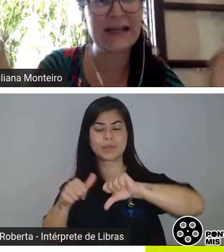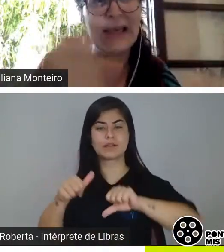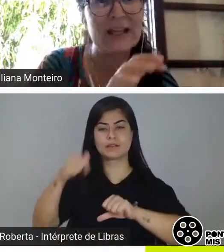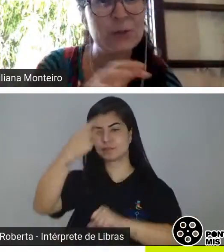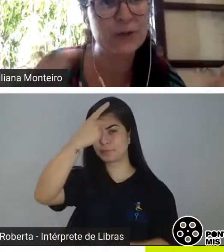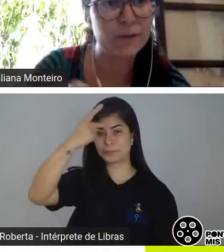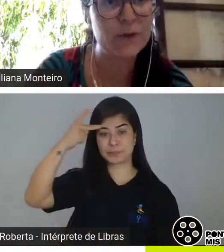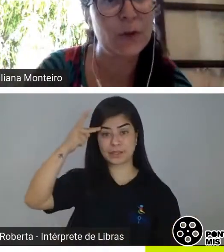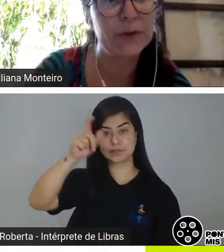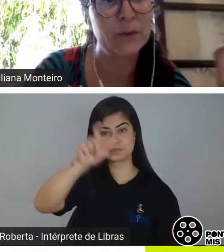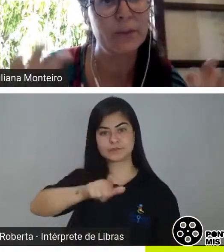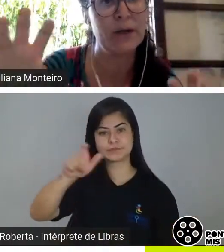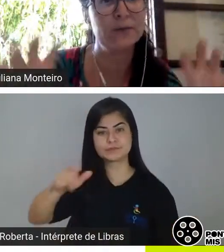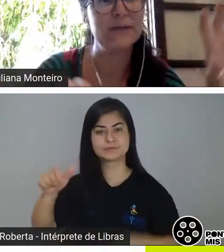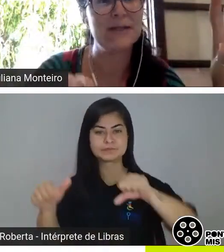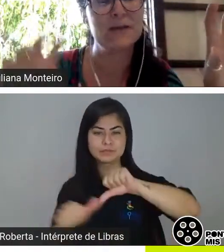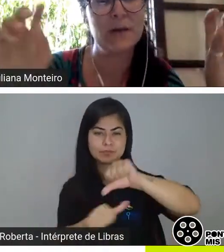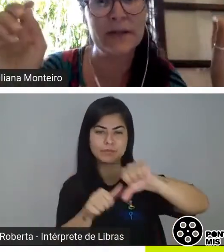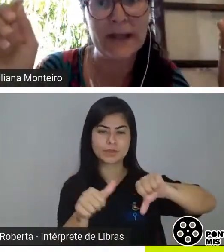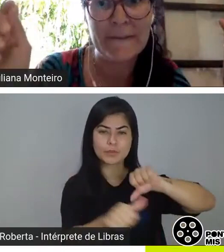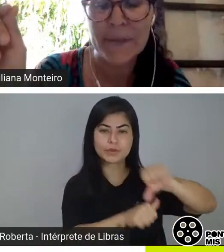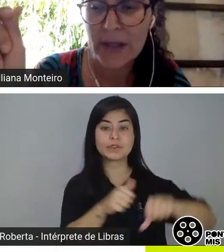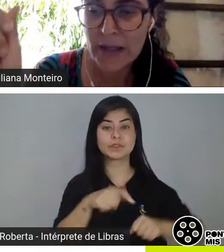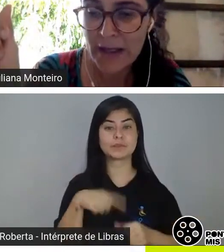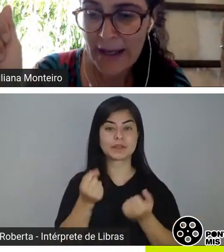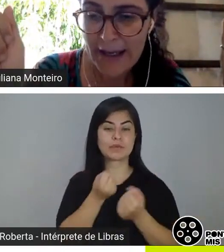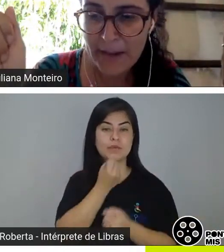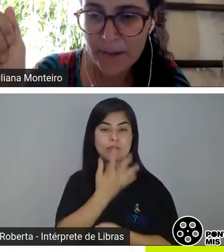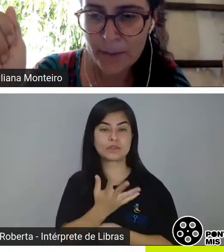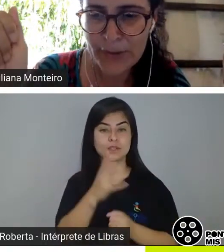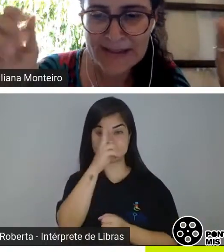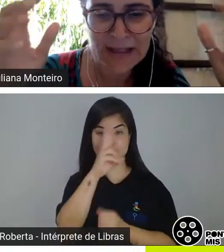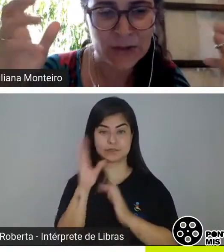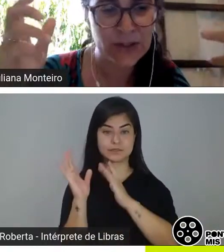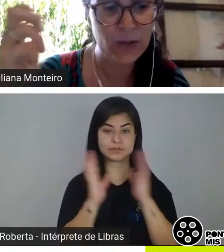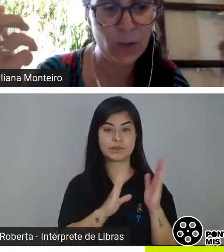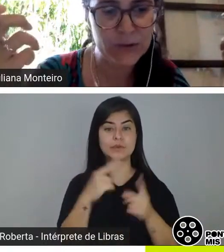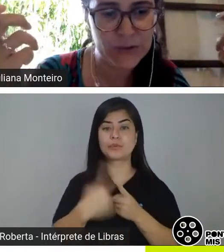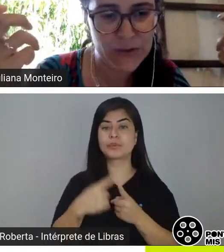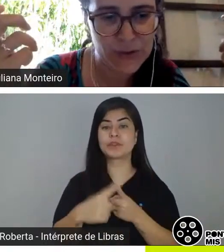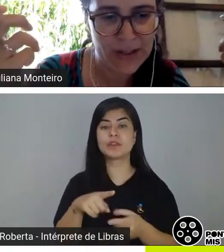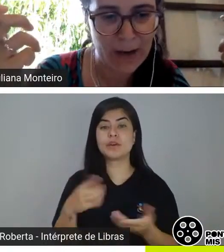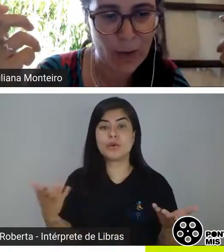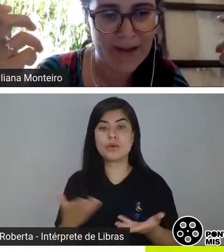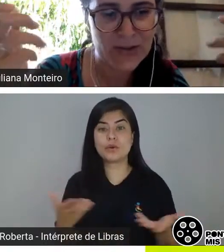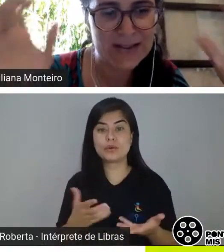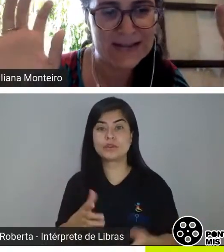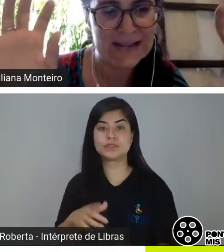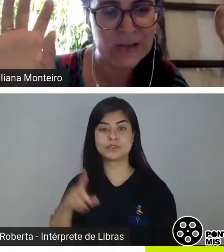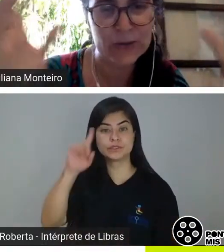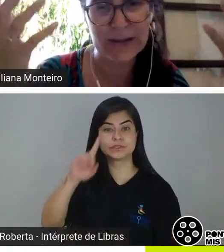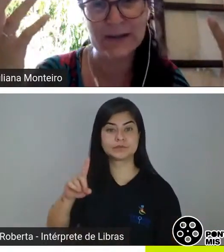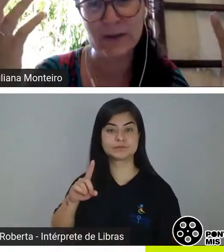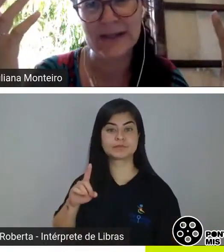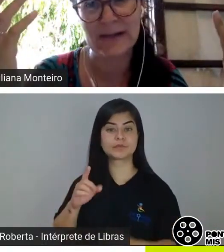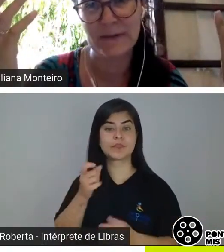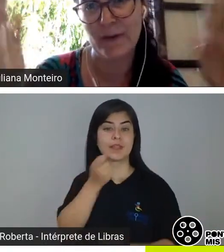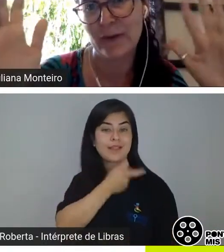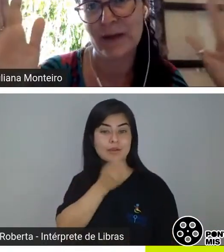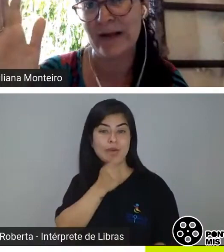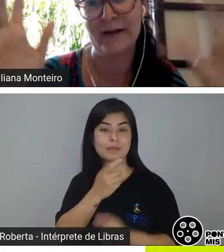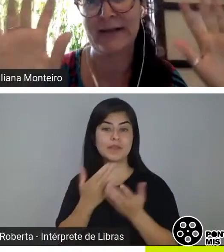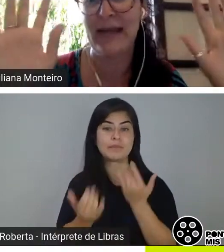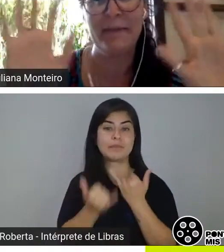personagens, esses arquétipos funcionam para contar a história, né? Por que você acha que hoje em dia a comédia se distanciou tanto